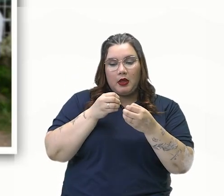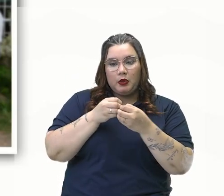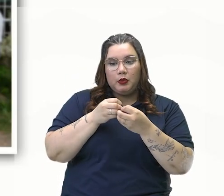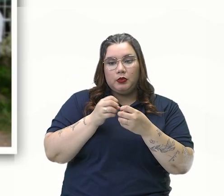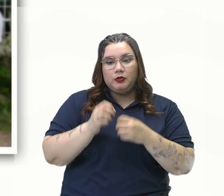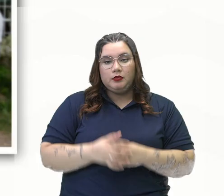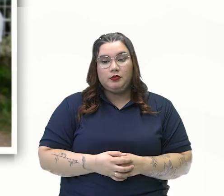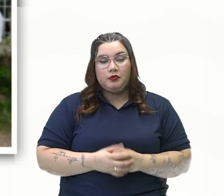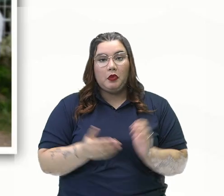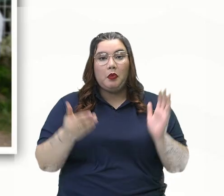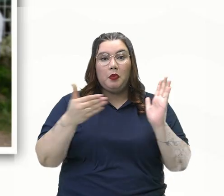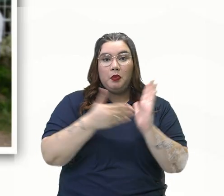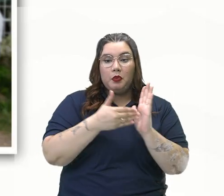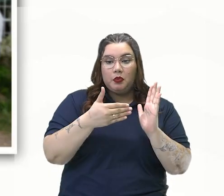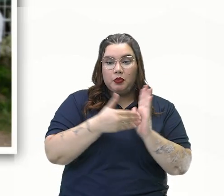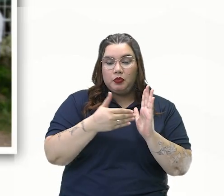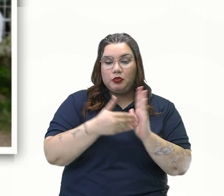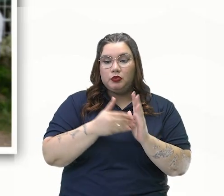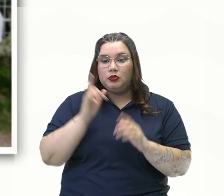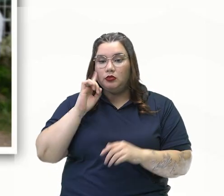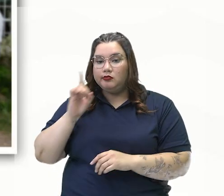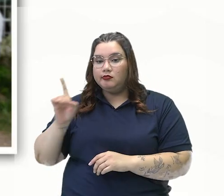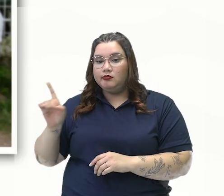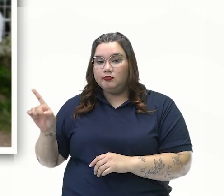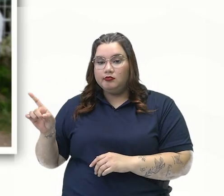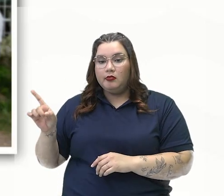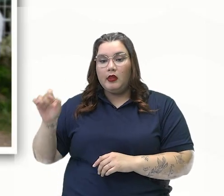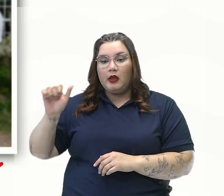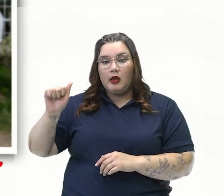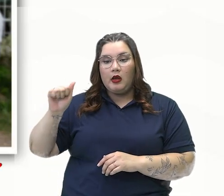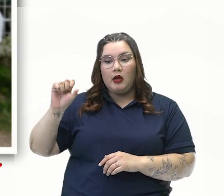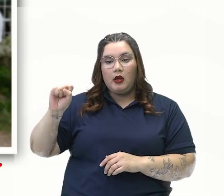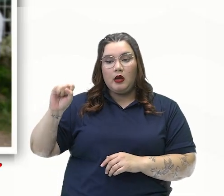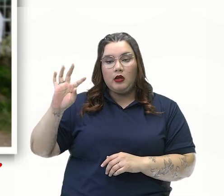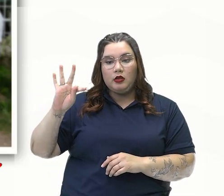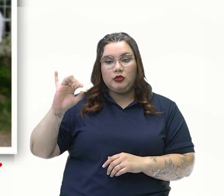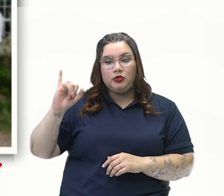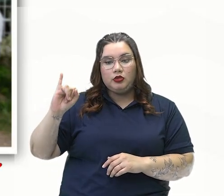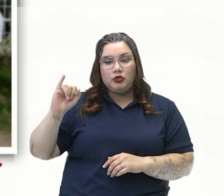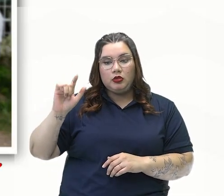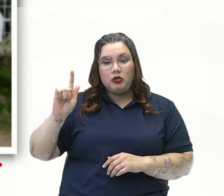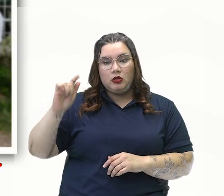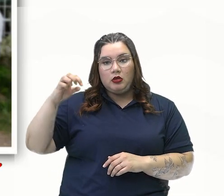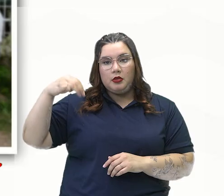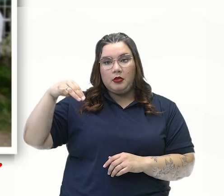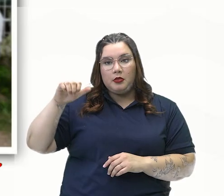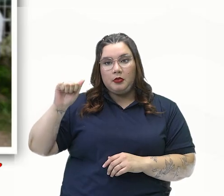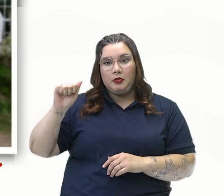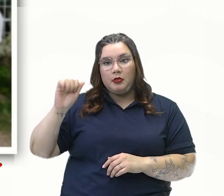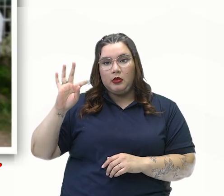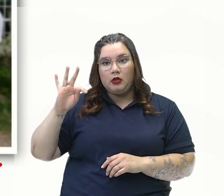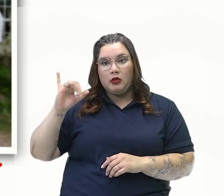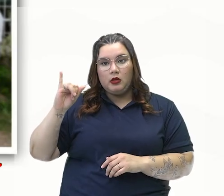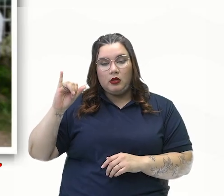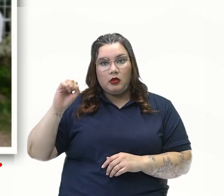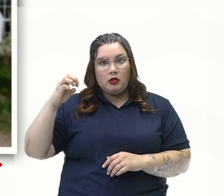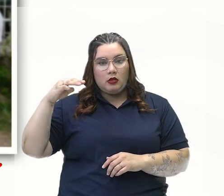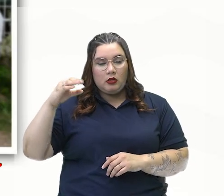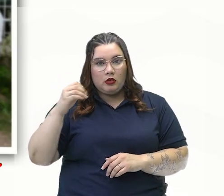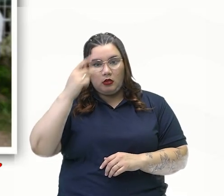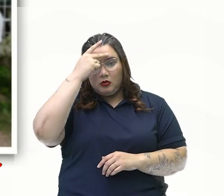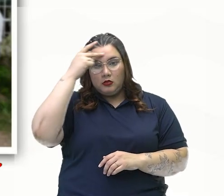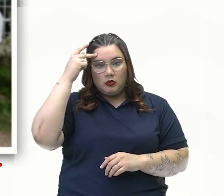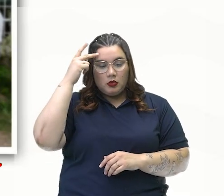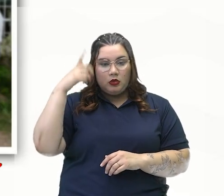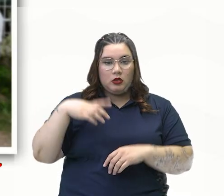próximos. E veja aqui o astigmatismo, né? Geralmente o astigmatismo, as pessoas que têm